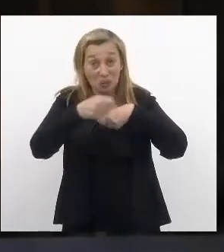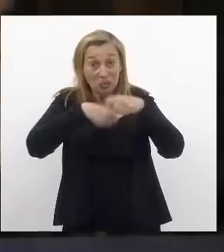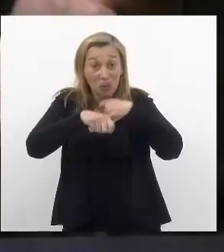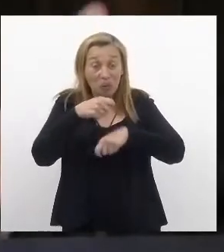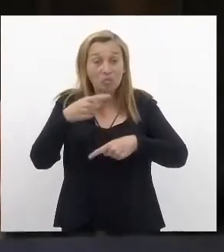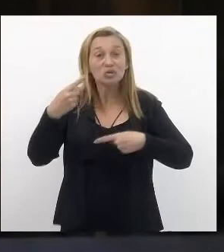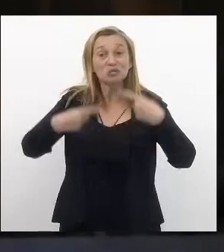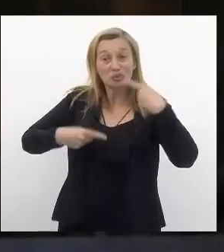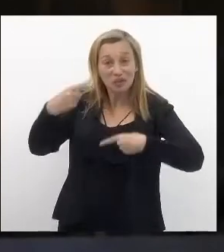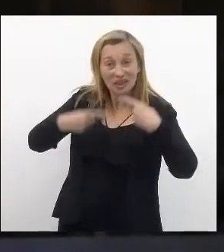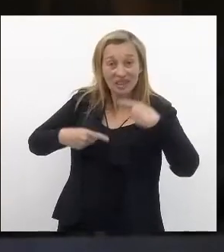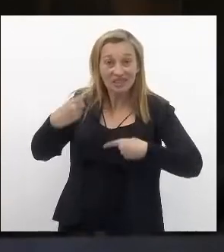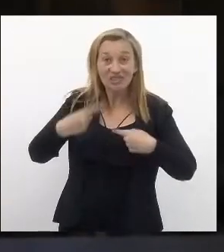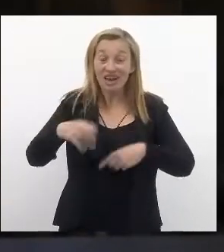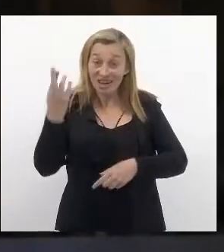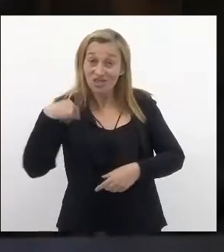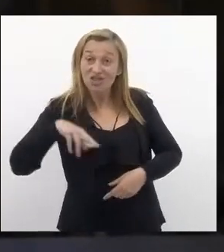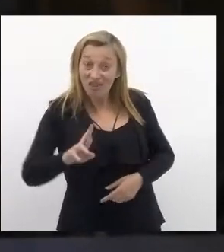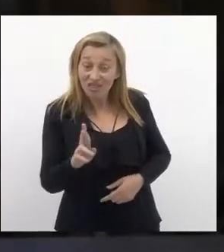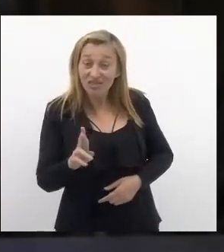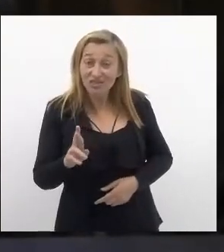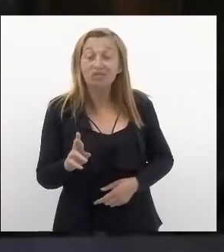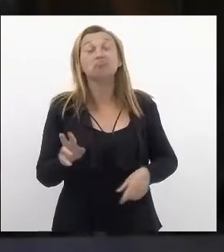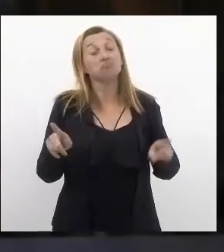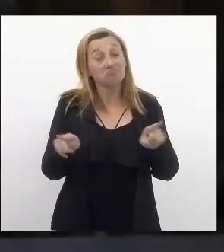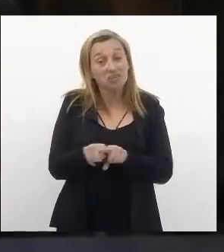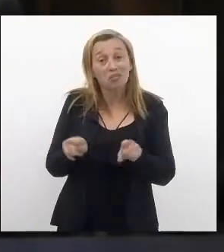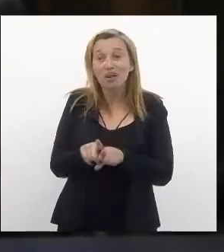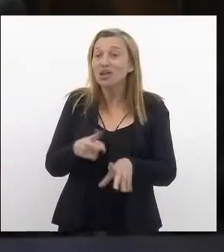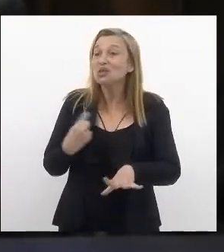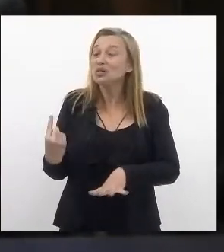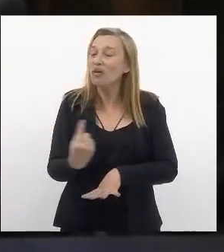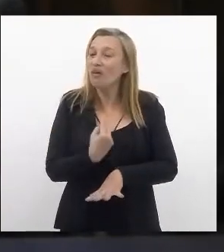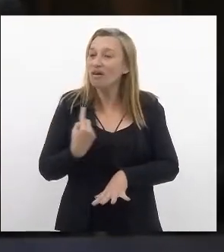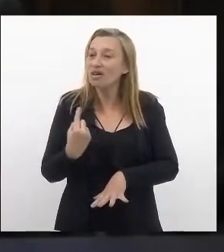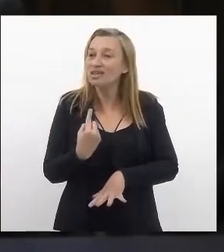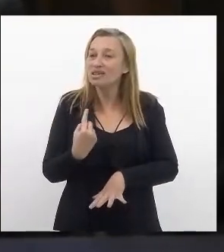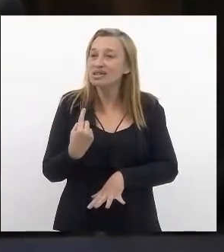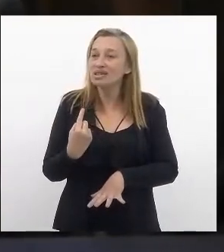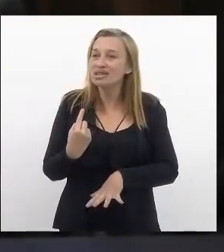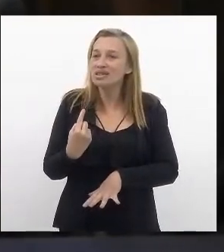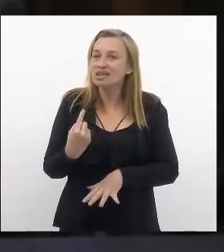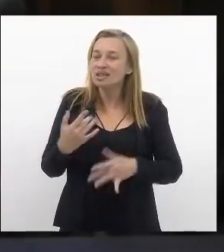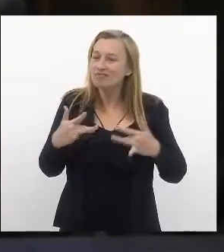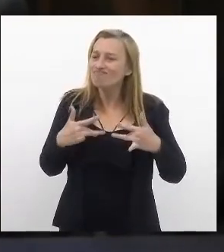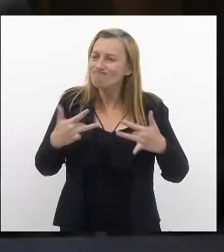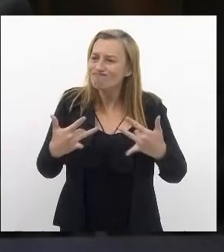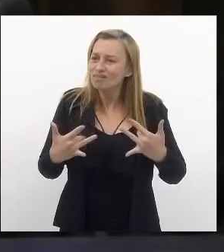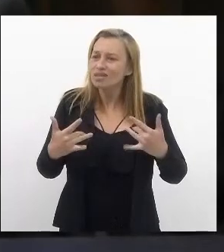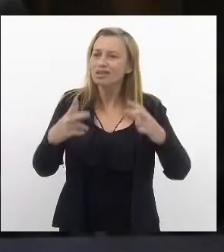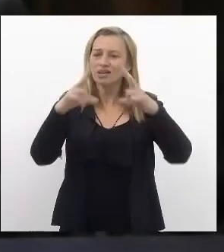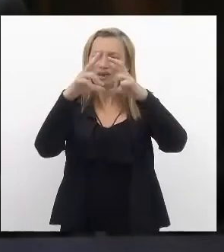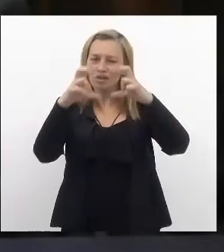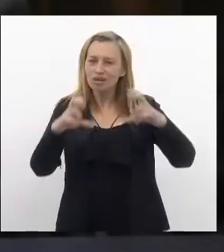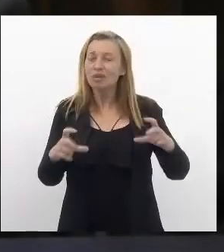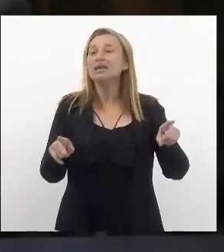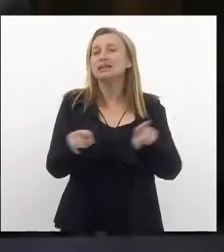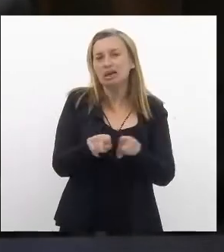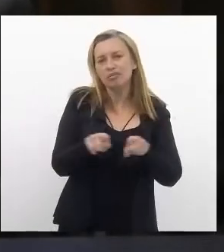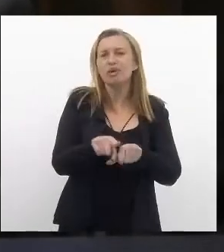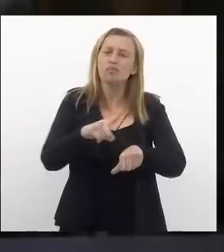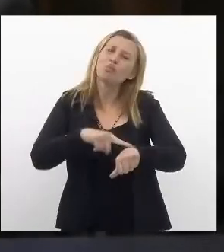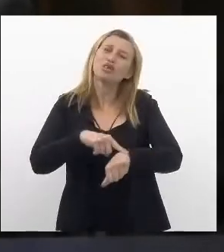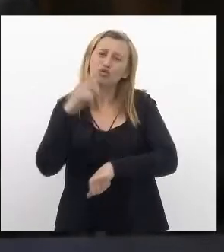políticos, religiosos, nós também nos irmanamos ao Líbano, que também passa por